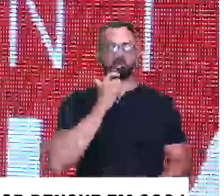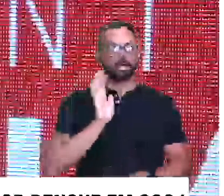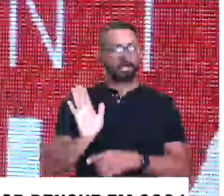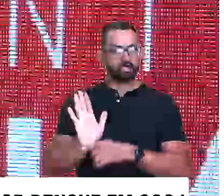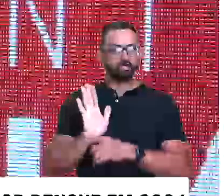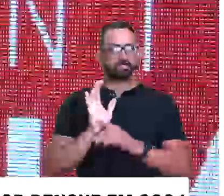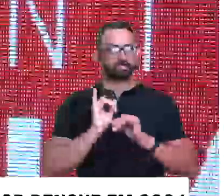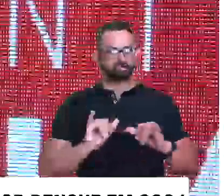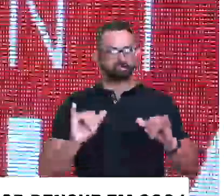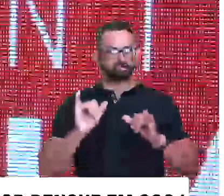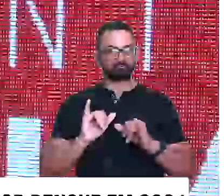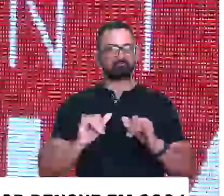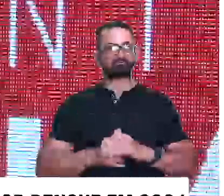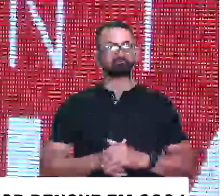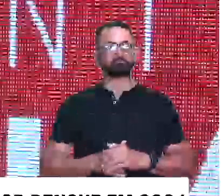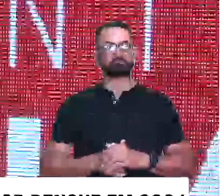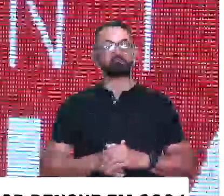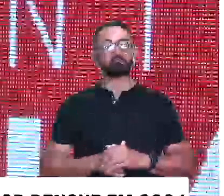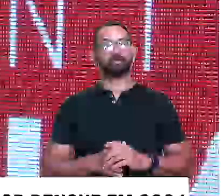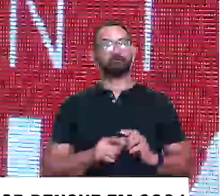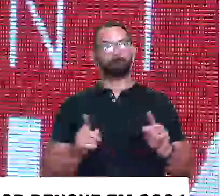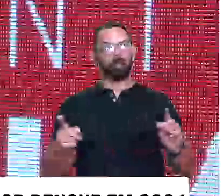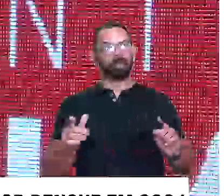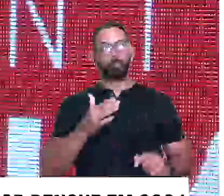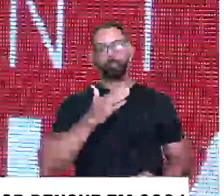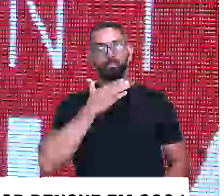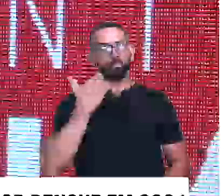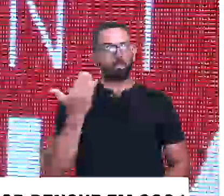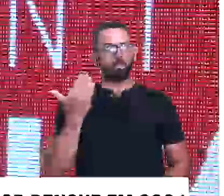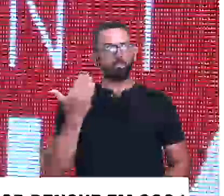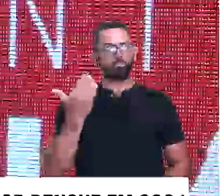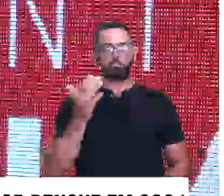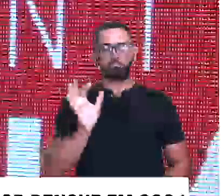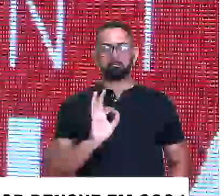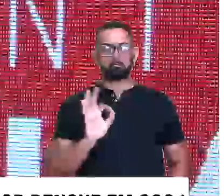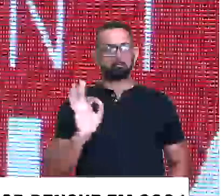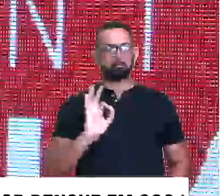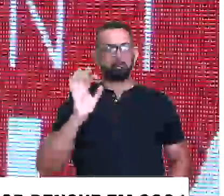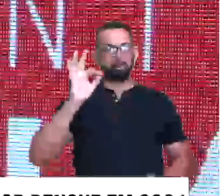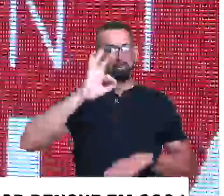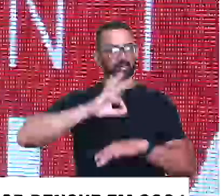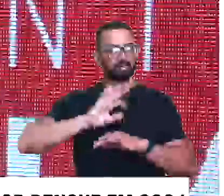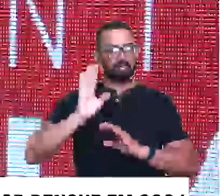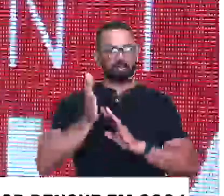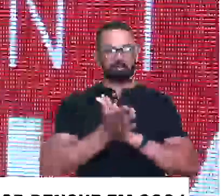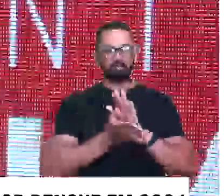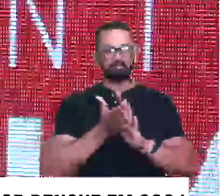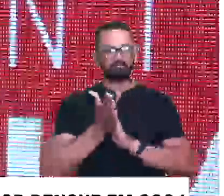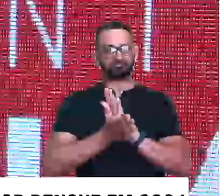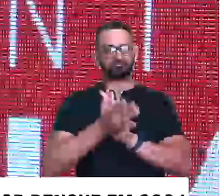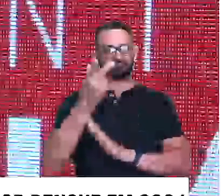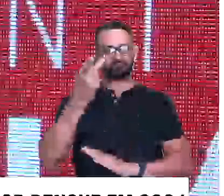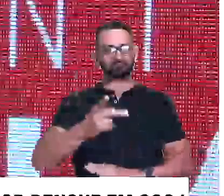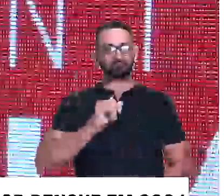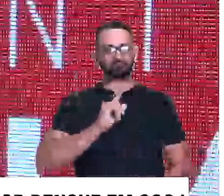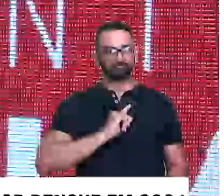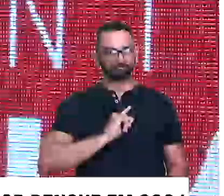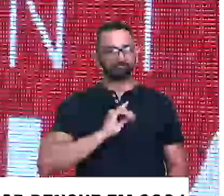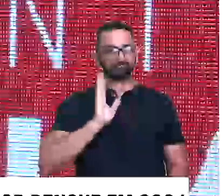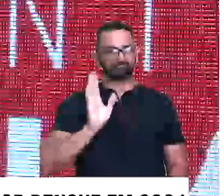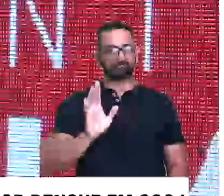bolsas de sangue a gente até ajudou nessa campanha Em Busca das bolsas mais casos de morte por dengue é que não houve nenhum caso